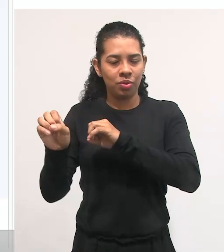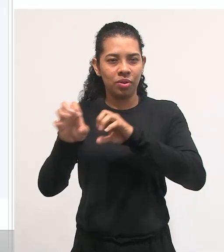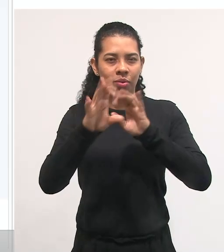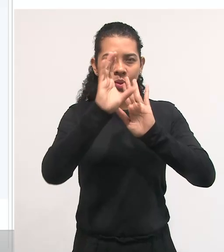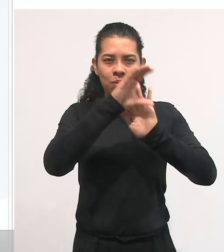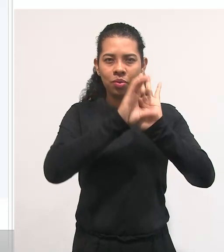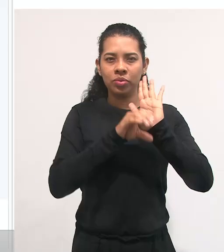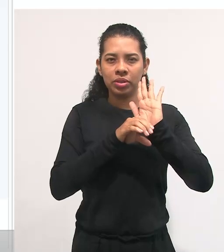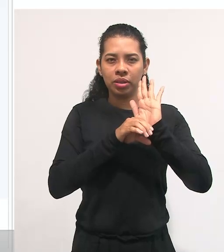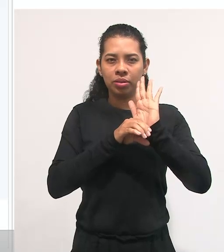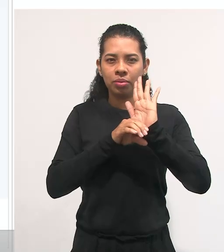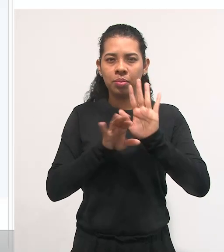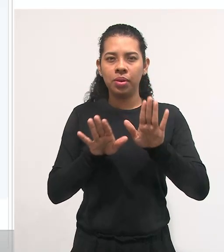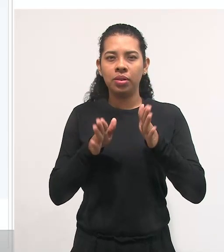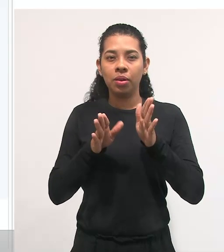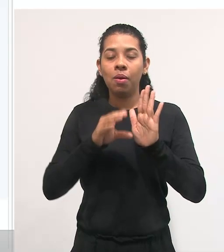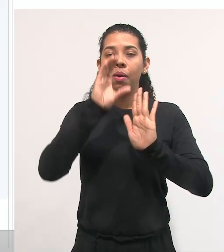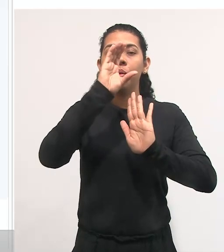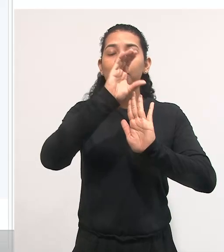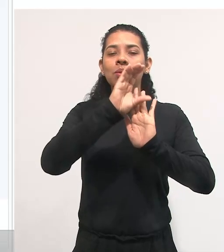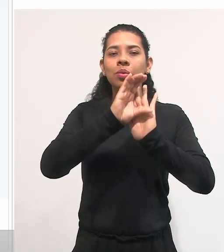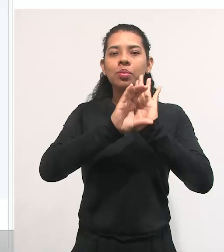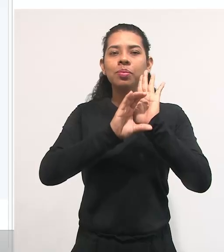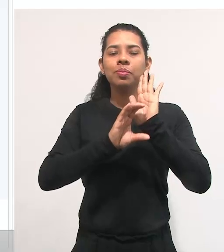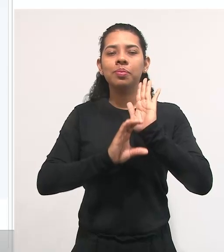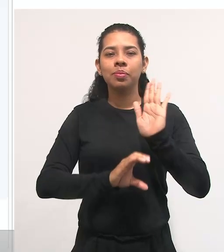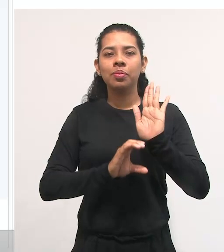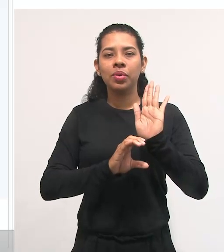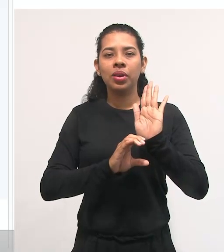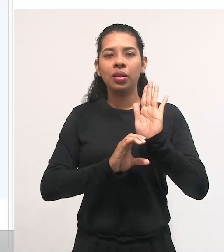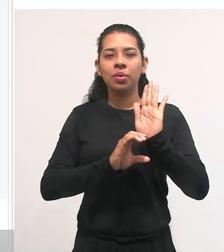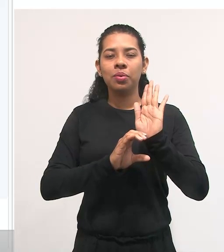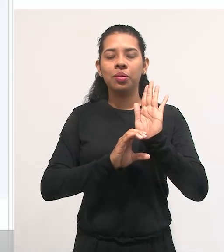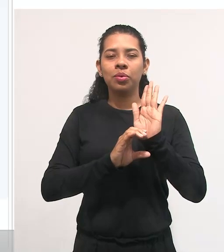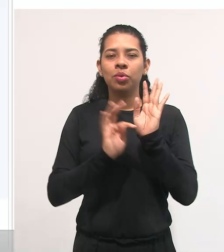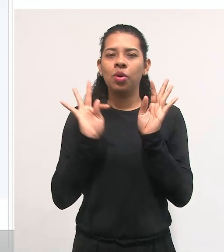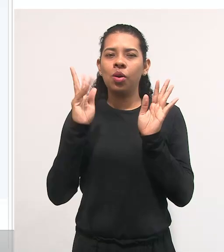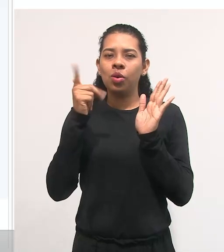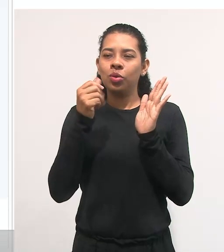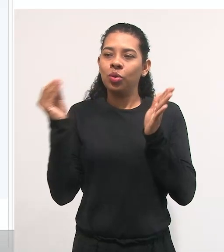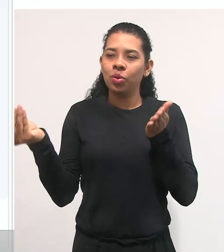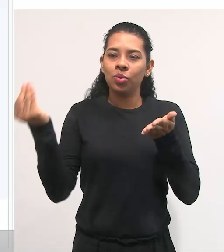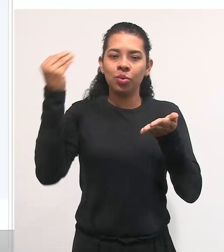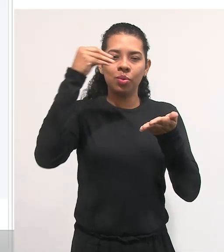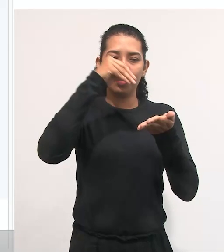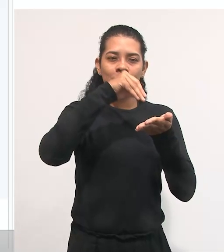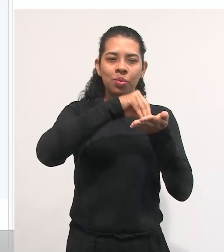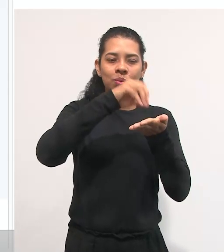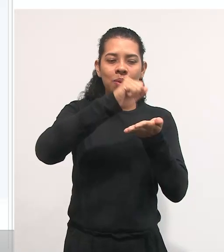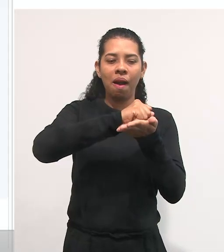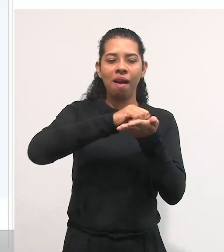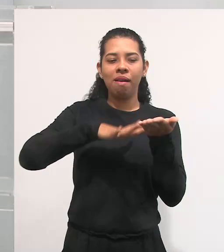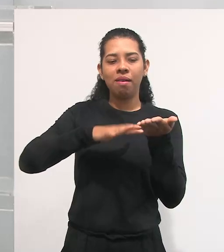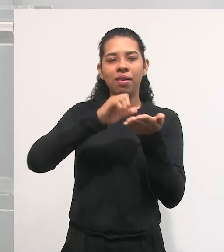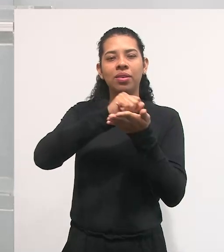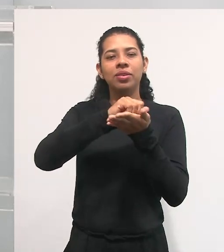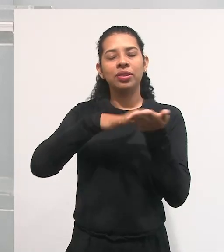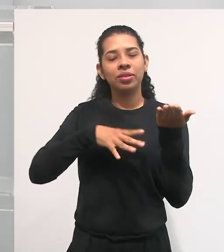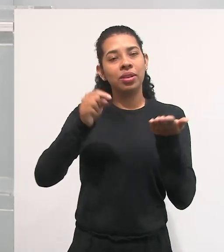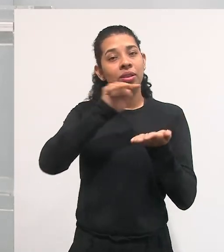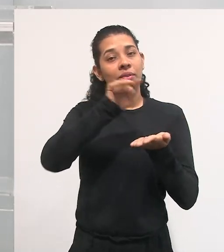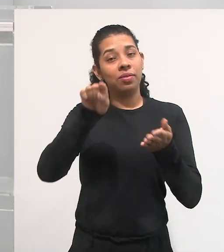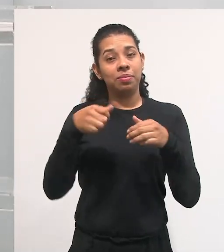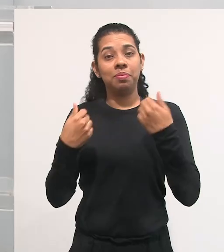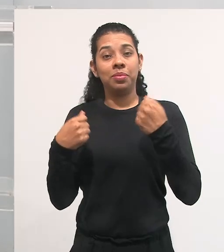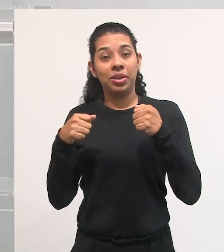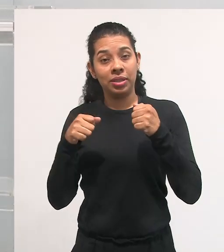que a linguagem usual especializada dão ao conceito ou seja currículo é é o espaço ou é o conteúdo é